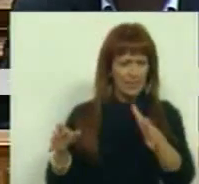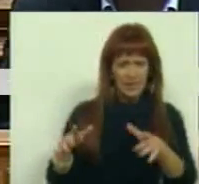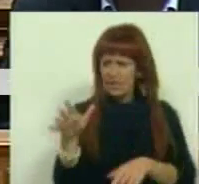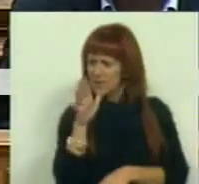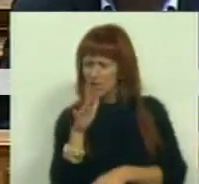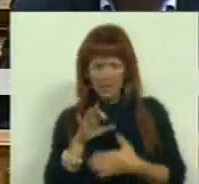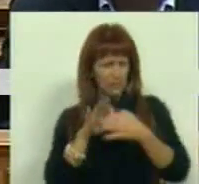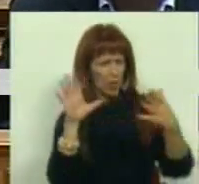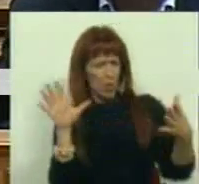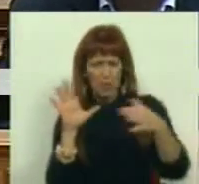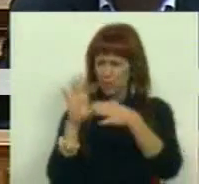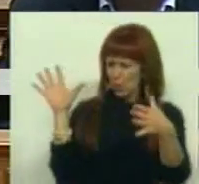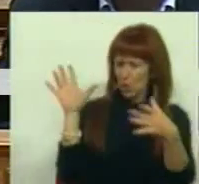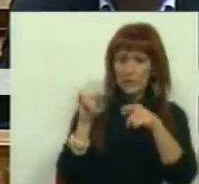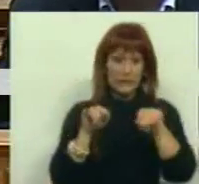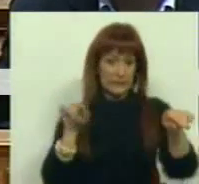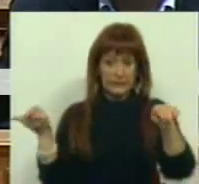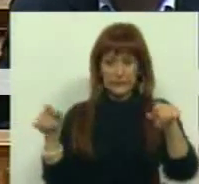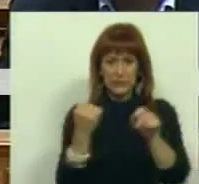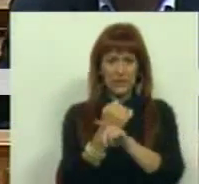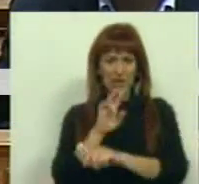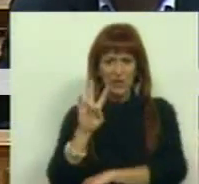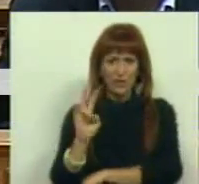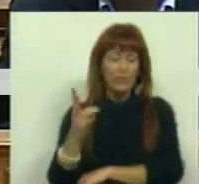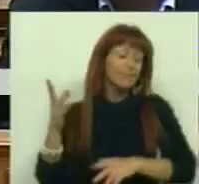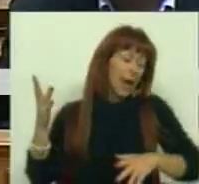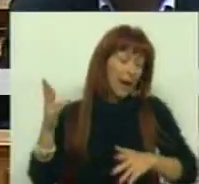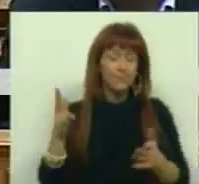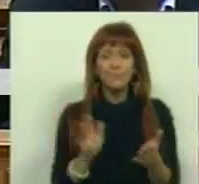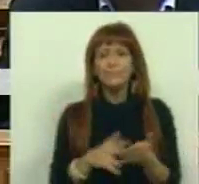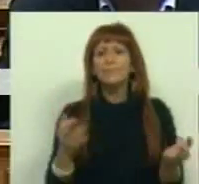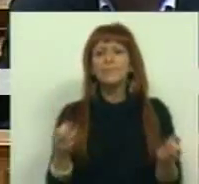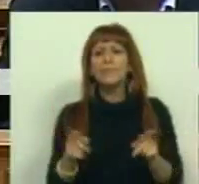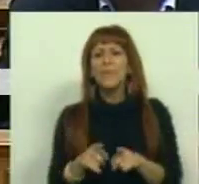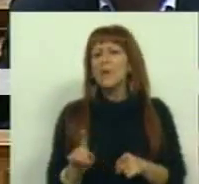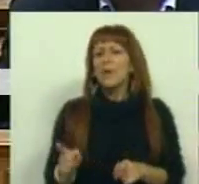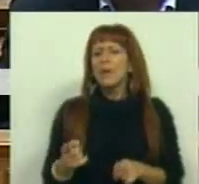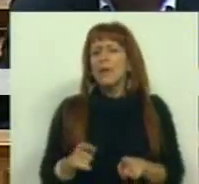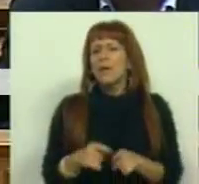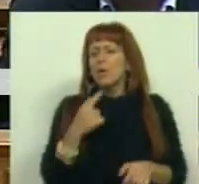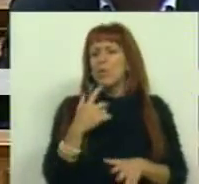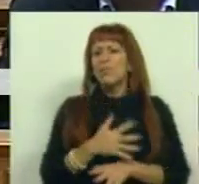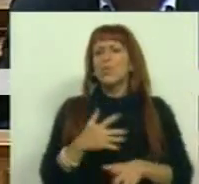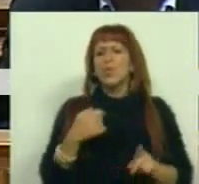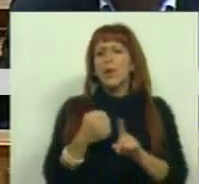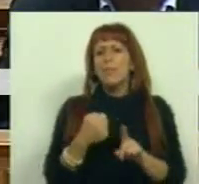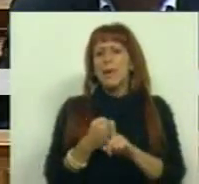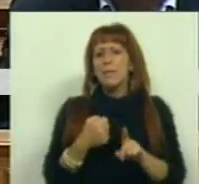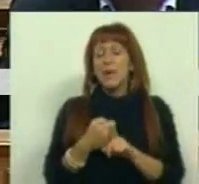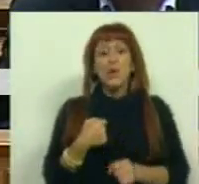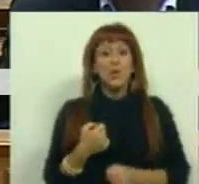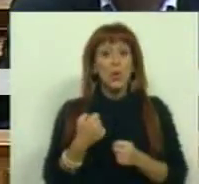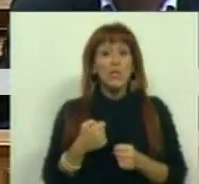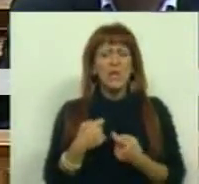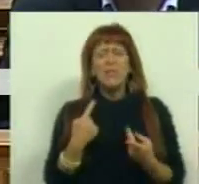e contradições entre estas duas entidades. A verdade é que nem com uma grande lupa nós